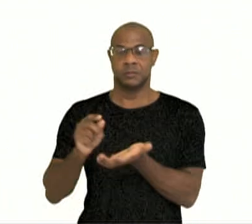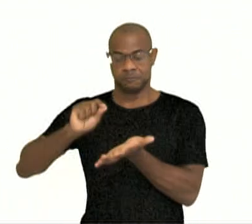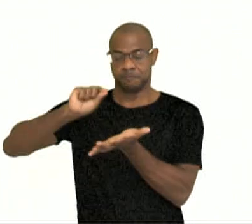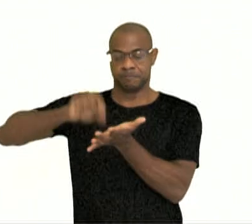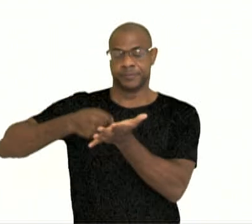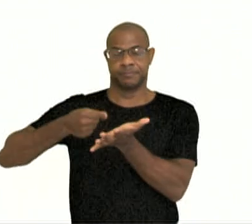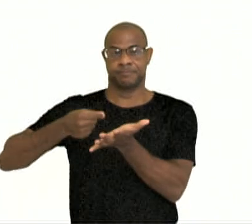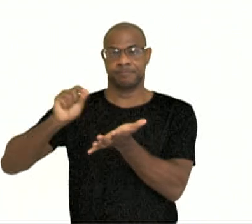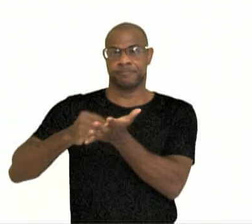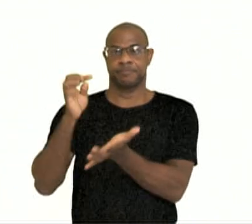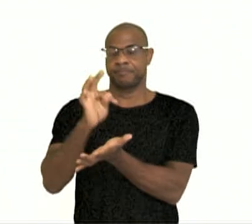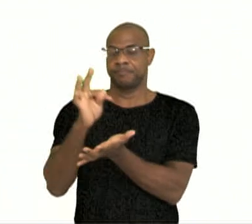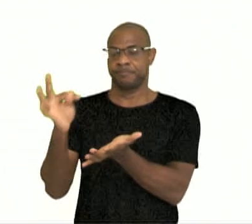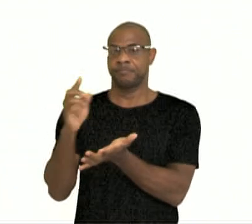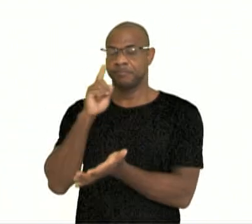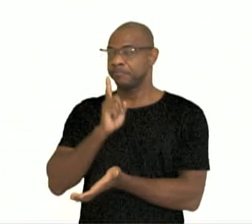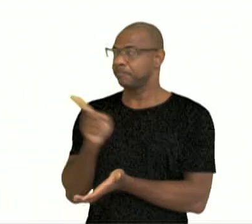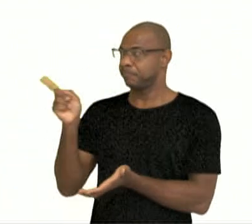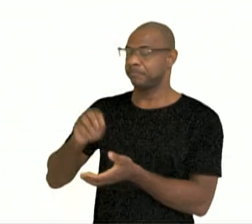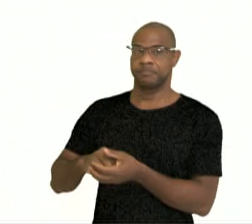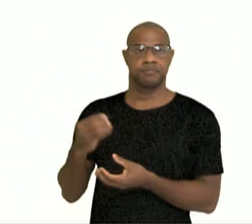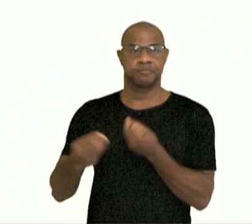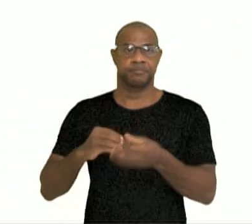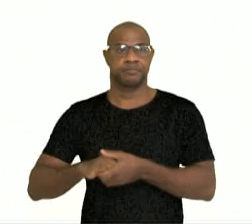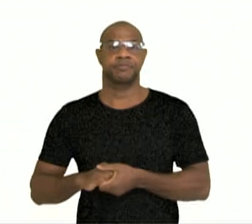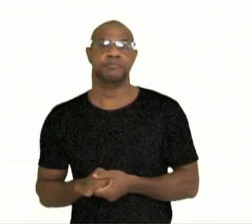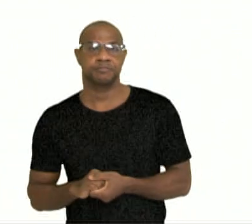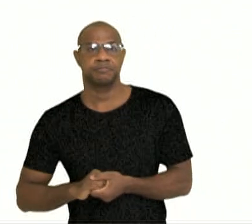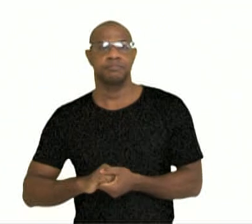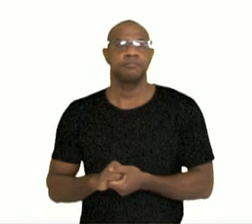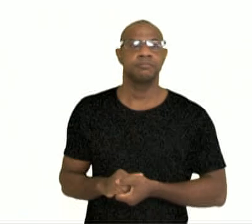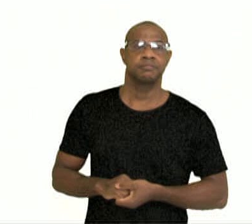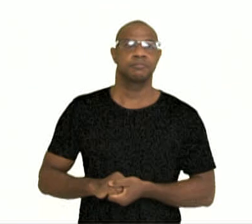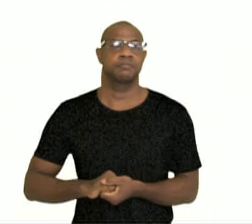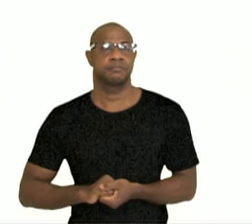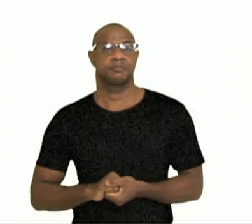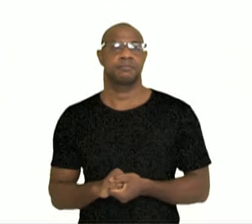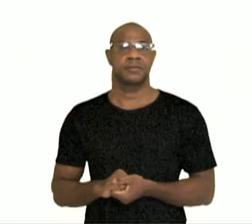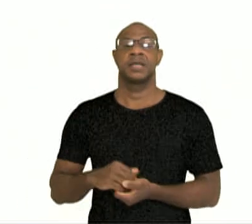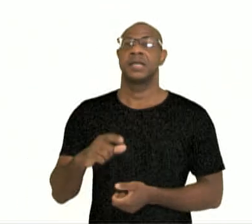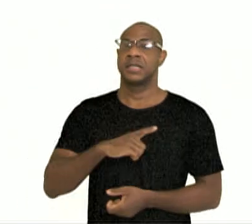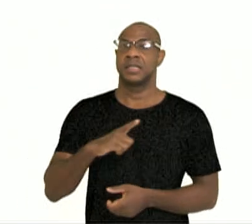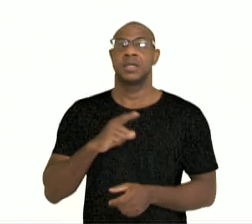terras espanholas, quais vão ser terras portuguesas, né?